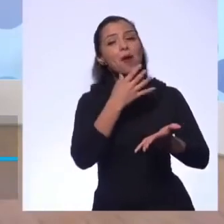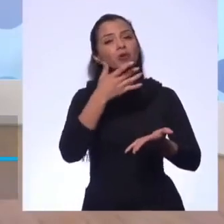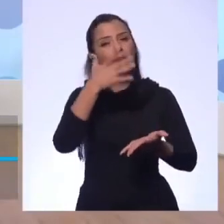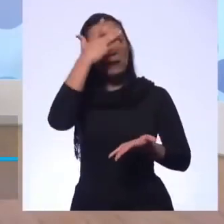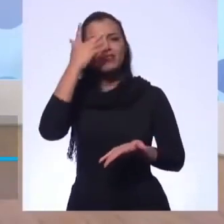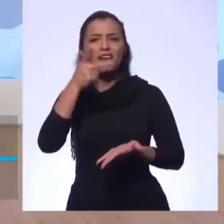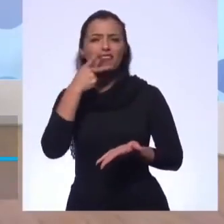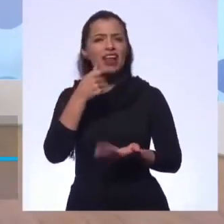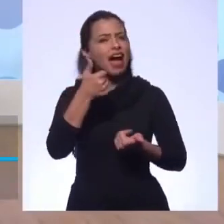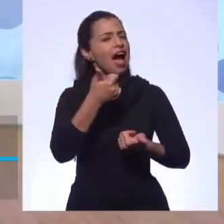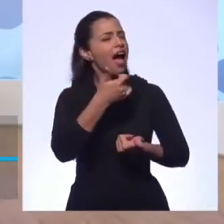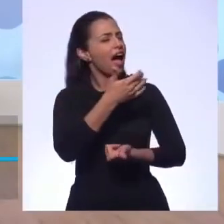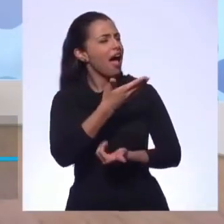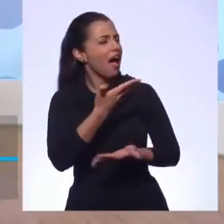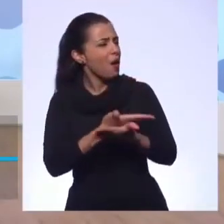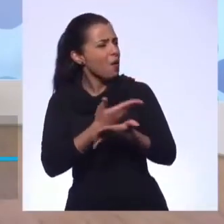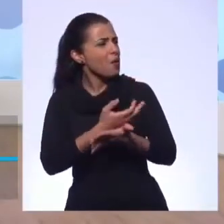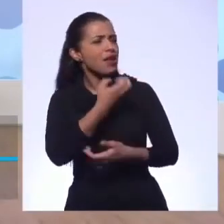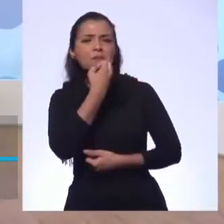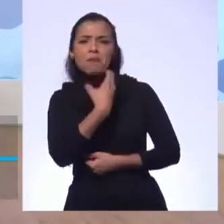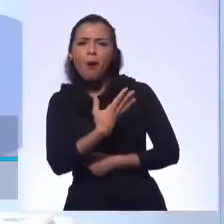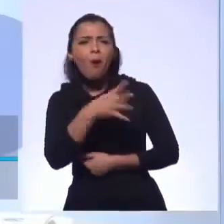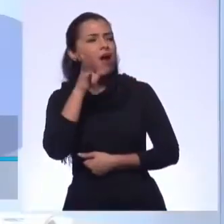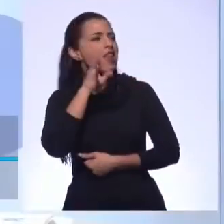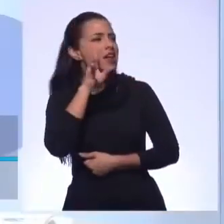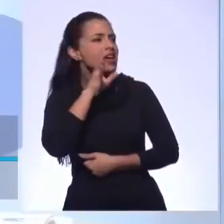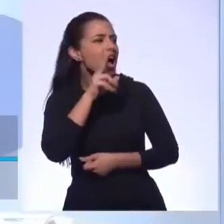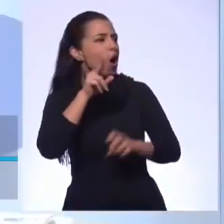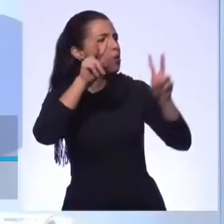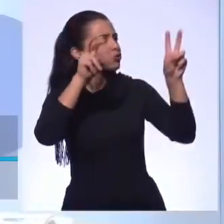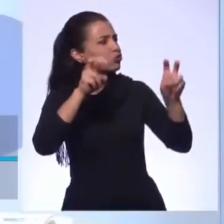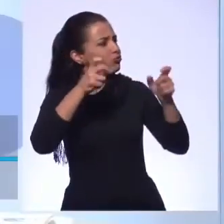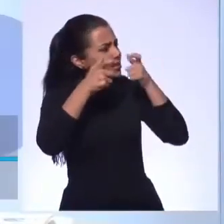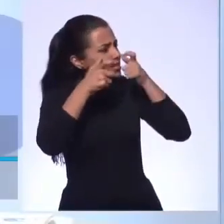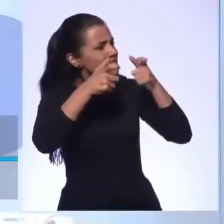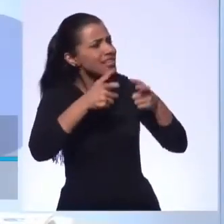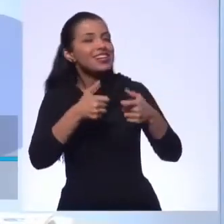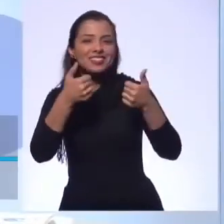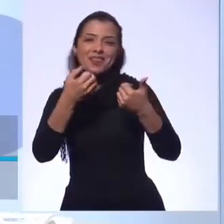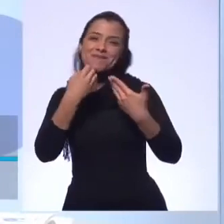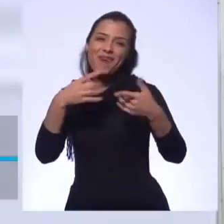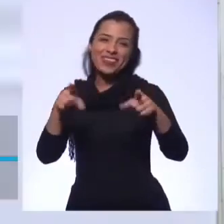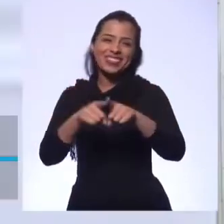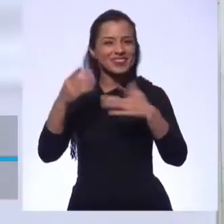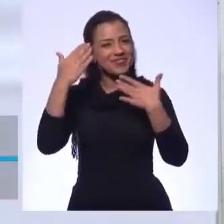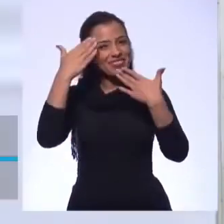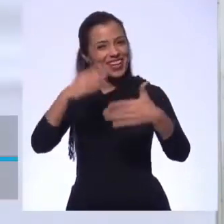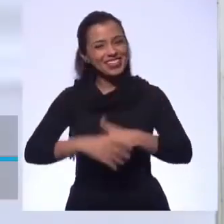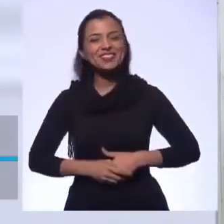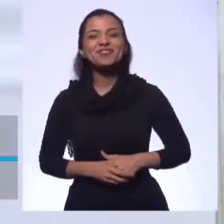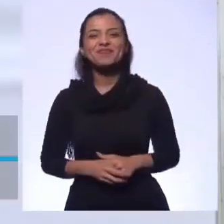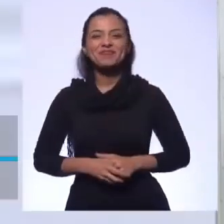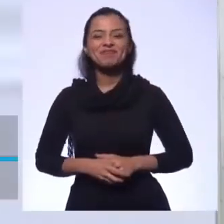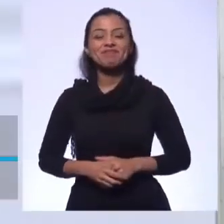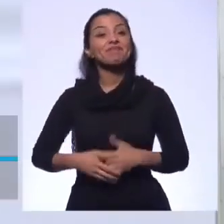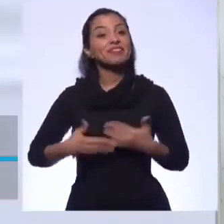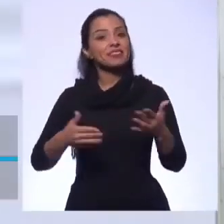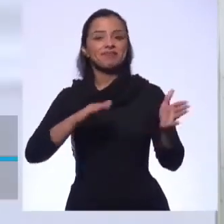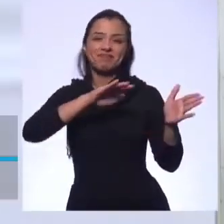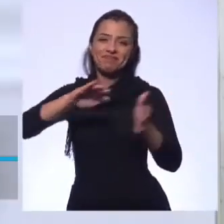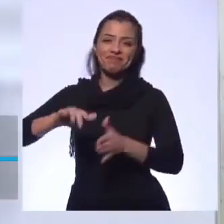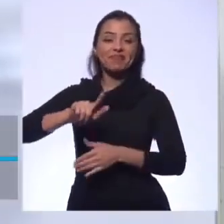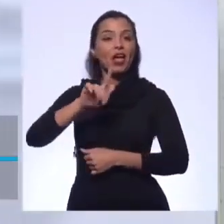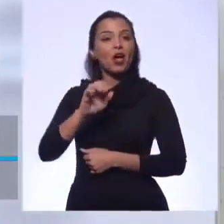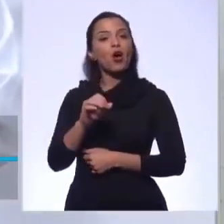legal, tem um professor aqui que colocou aula bem bacana, tema interessante e tal. Obrigado, professores. Valeu. Gente, ó, então tem a gonorreia, né,